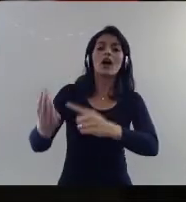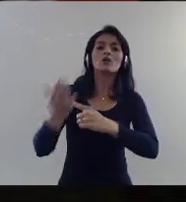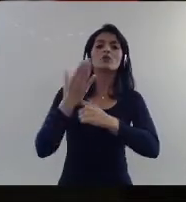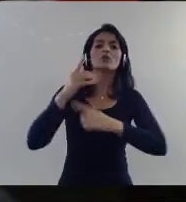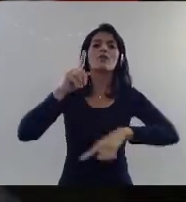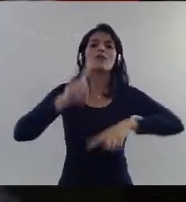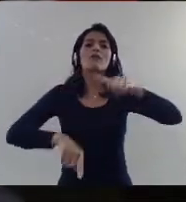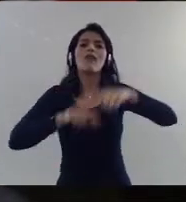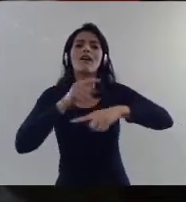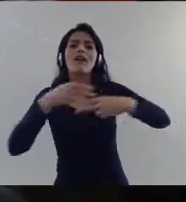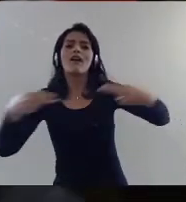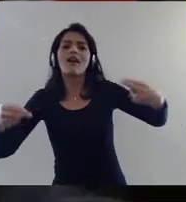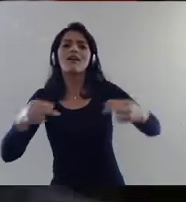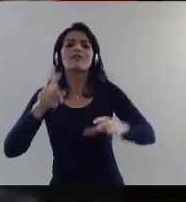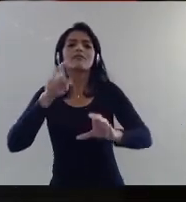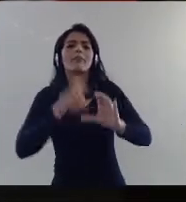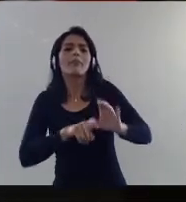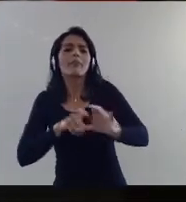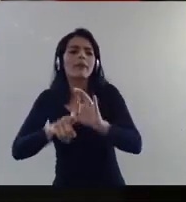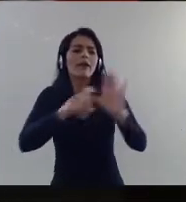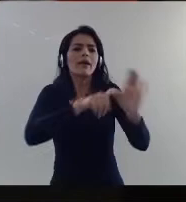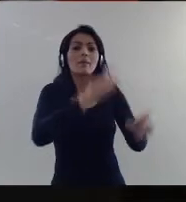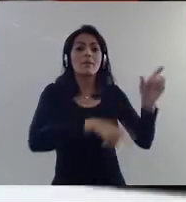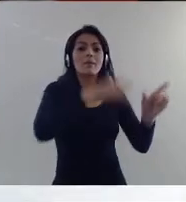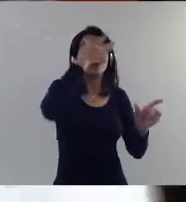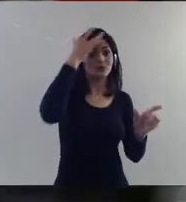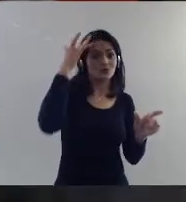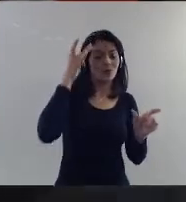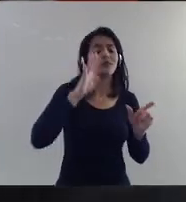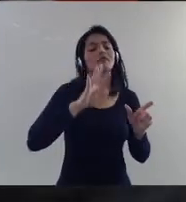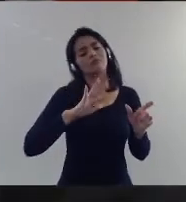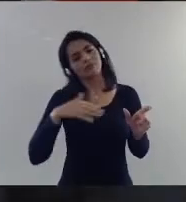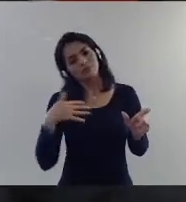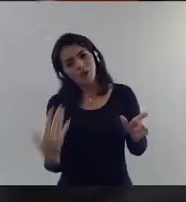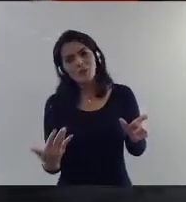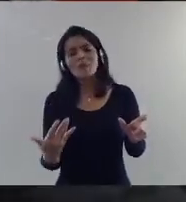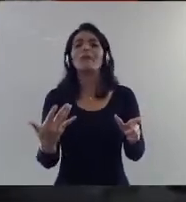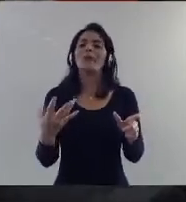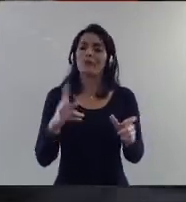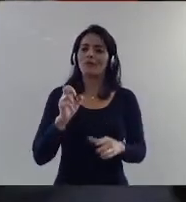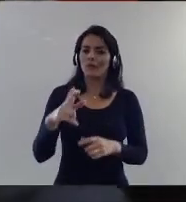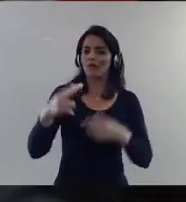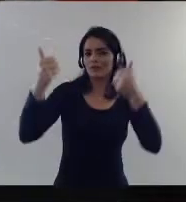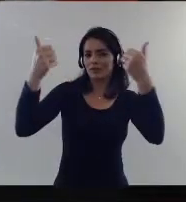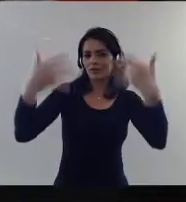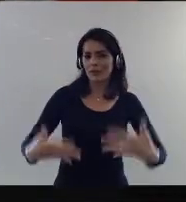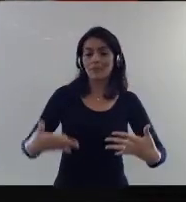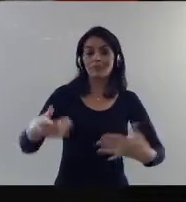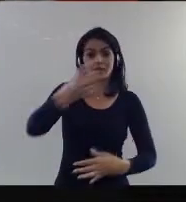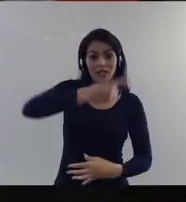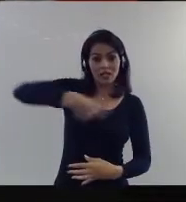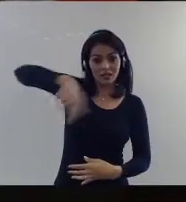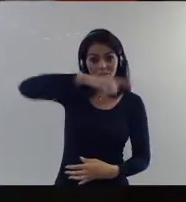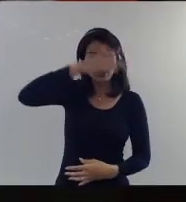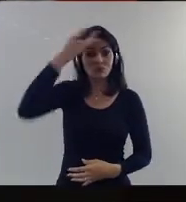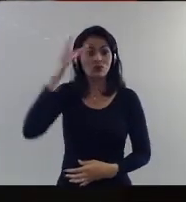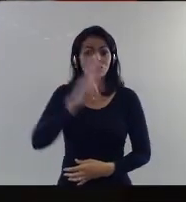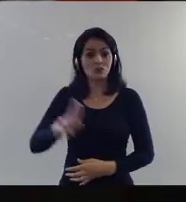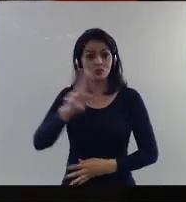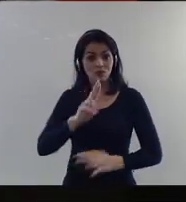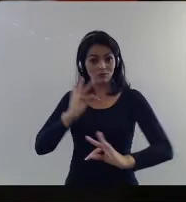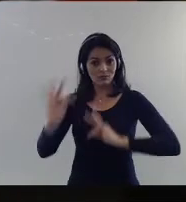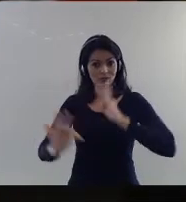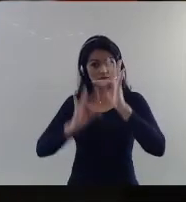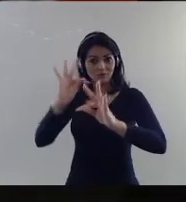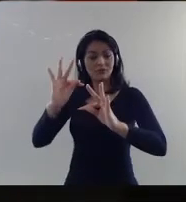que tudo isso depende muito das pessoas. É isso um pouco do que nós vamos falar aqui, e com todo mundo utilizando um pouco mais a tecnologia,